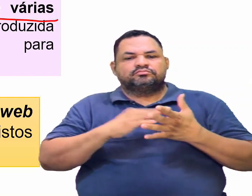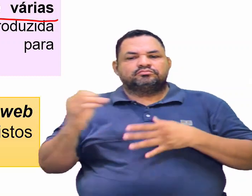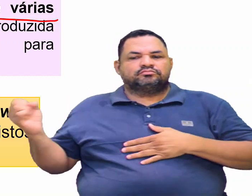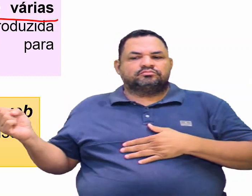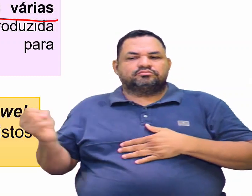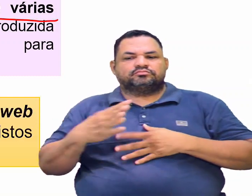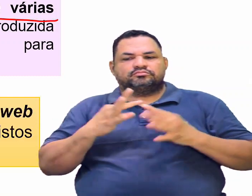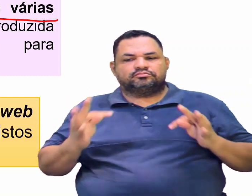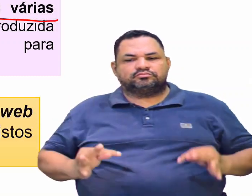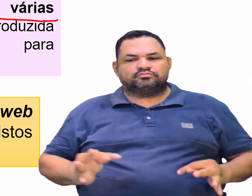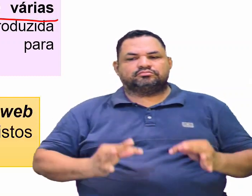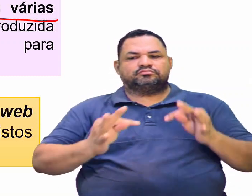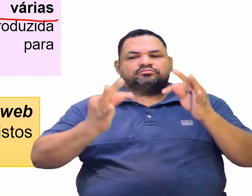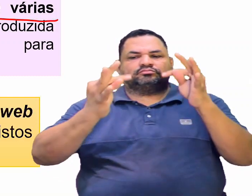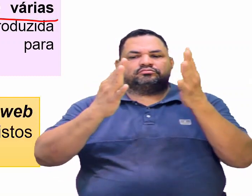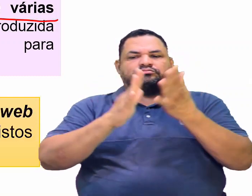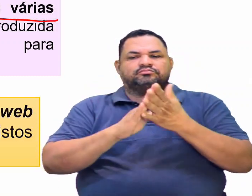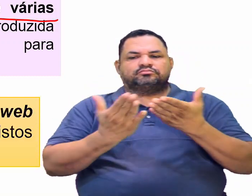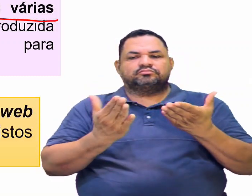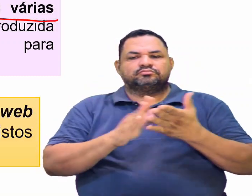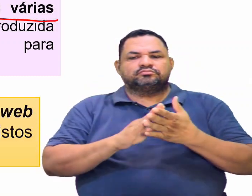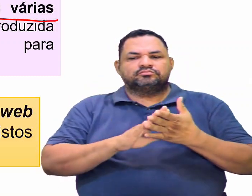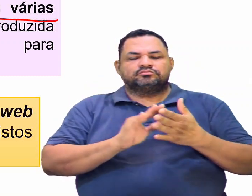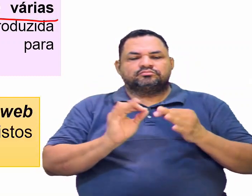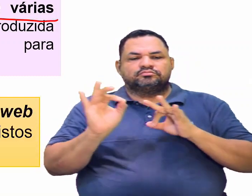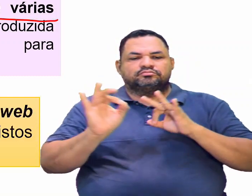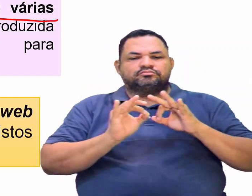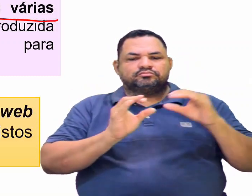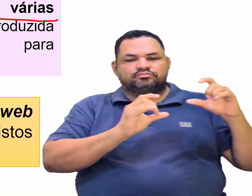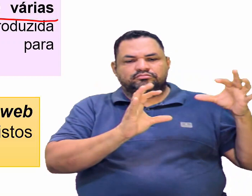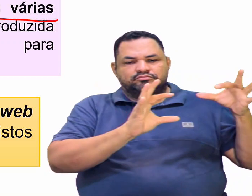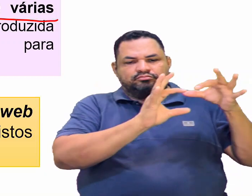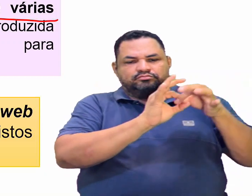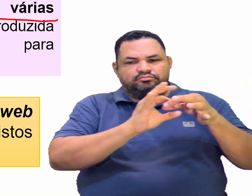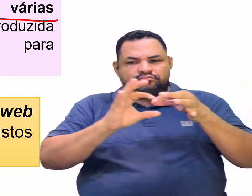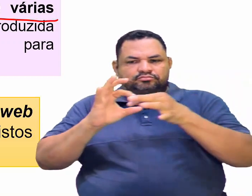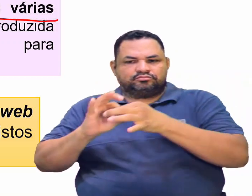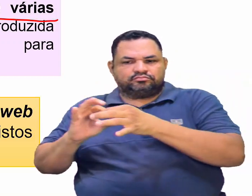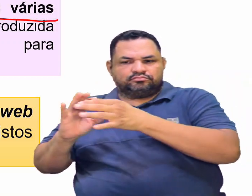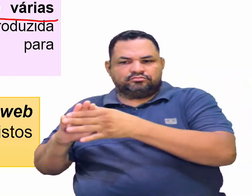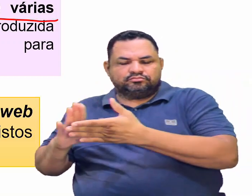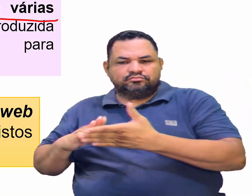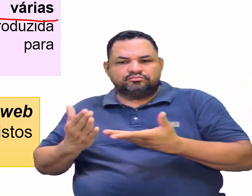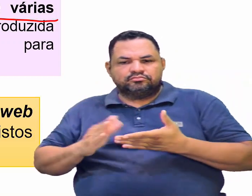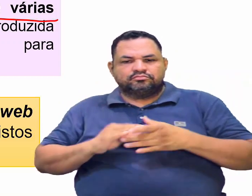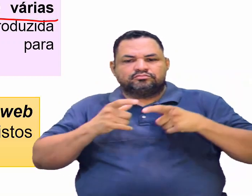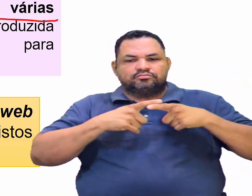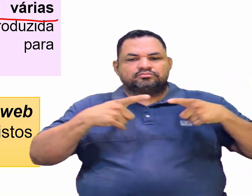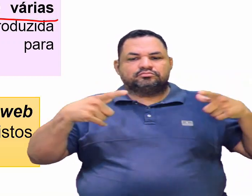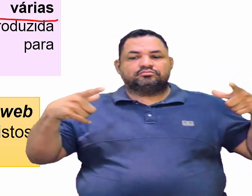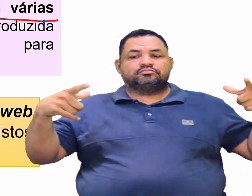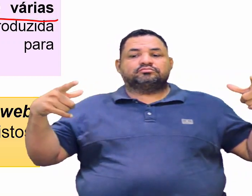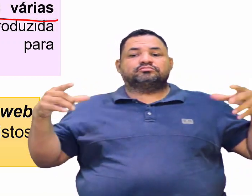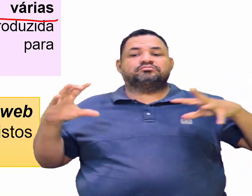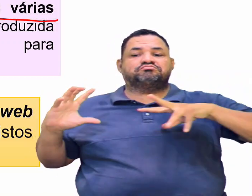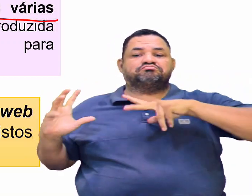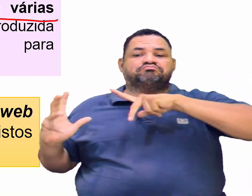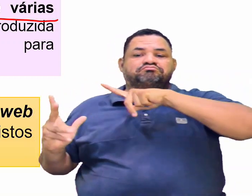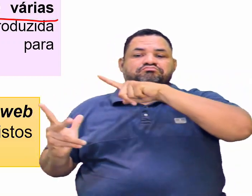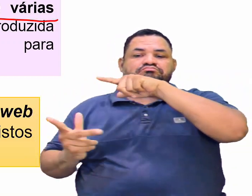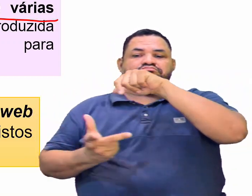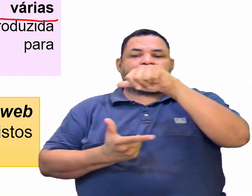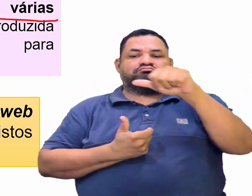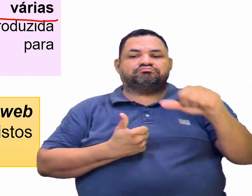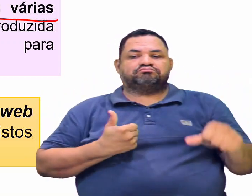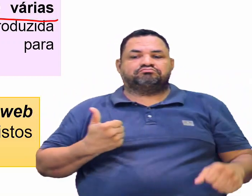inovações tecnológicas, essa rede foi crescendo, foi se sofisticando, até chegar no que hoje